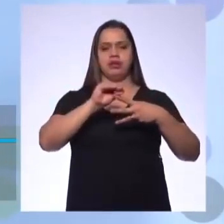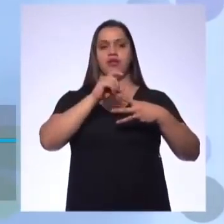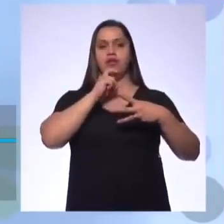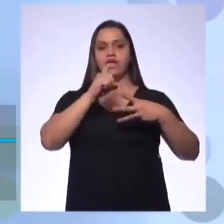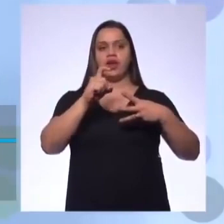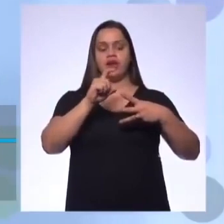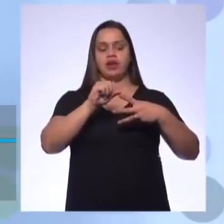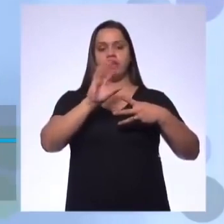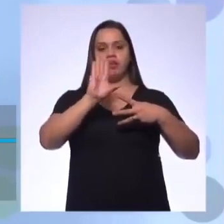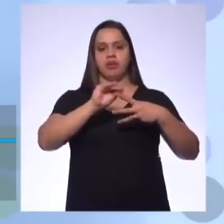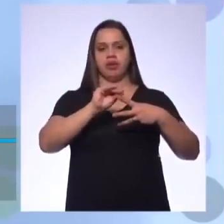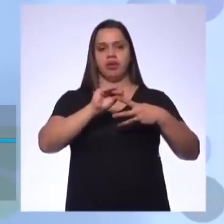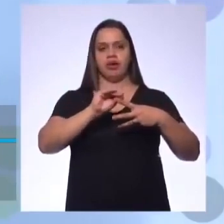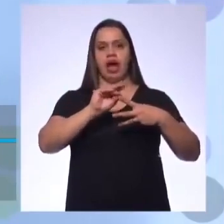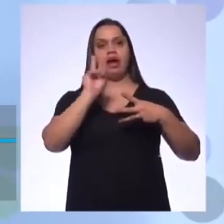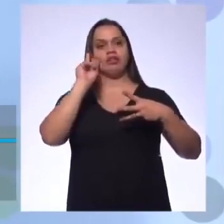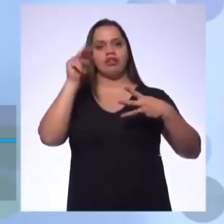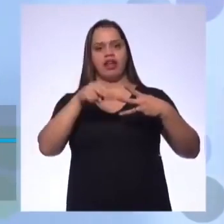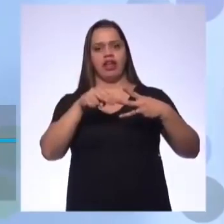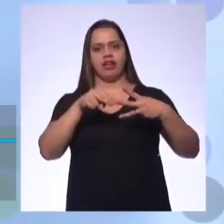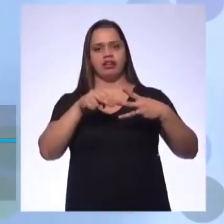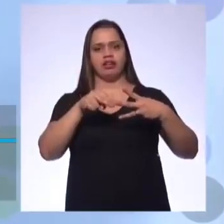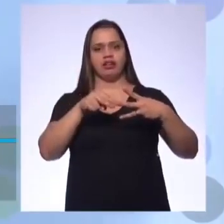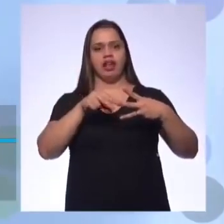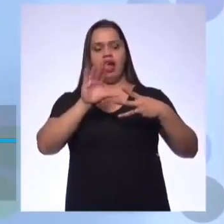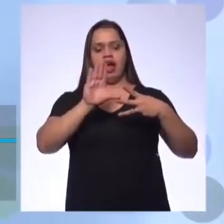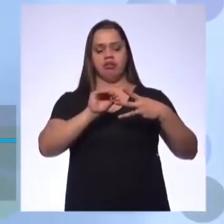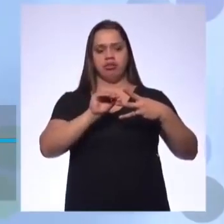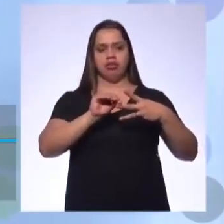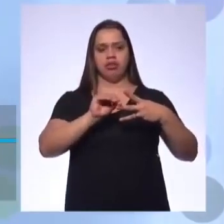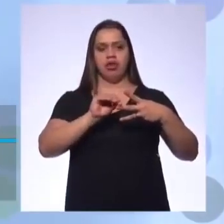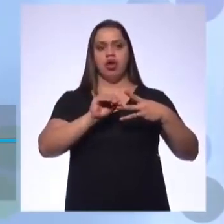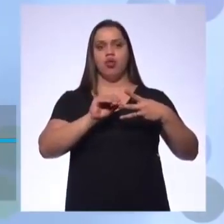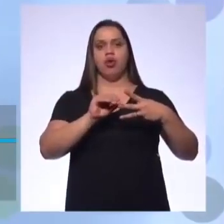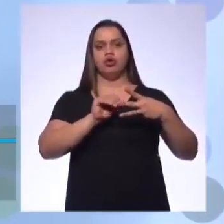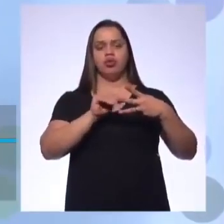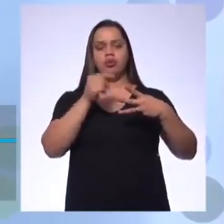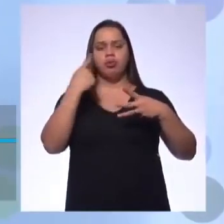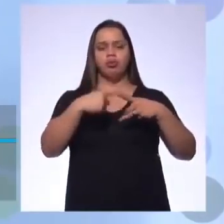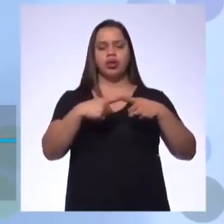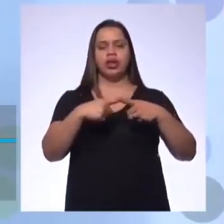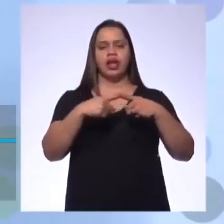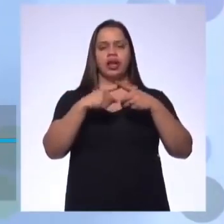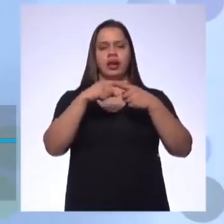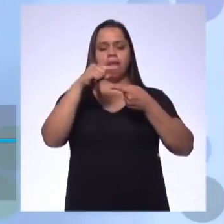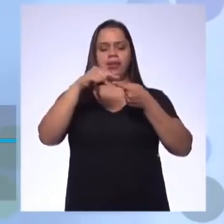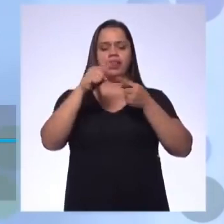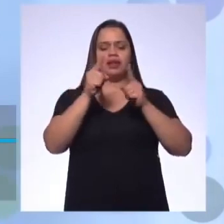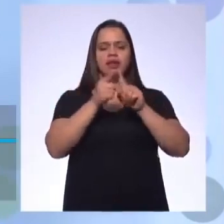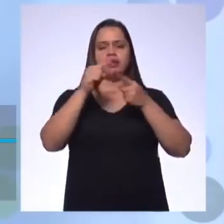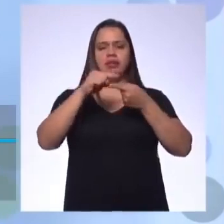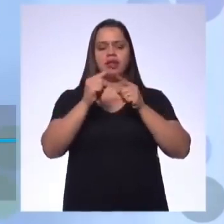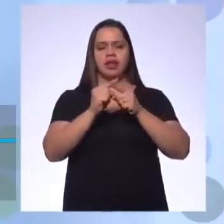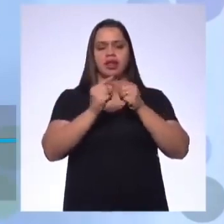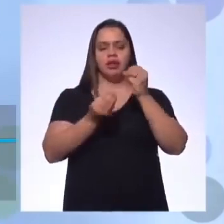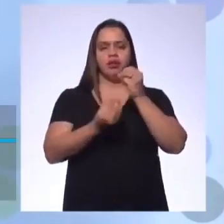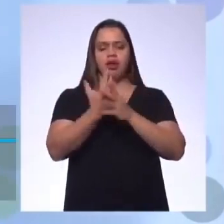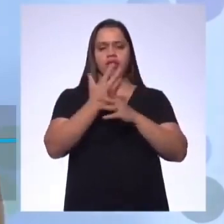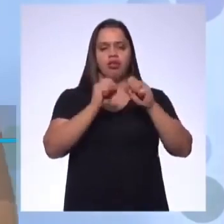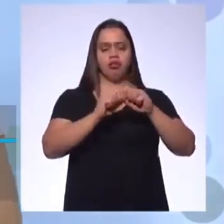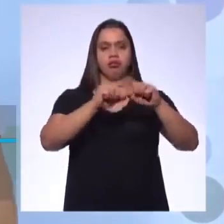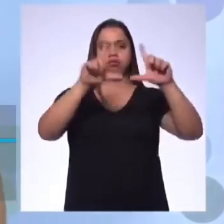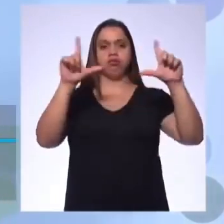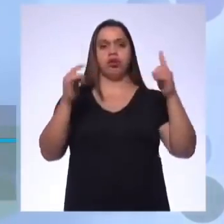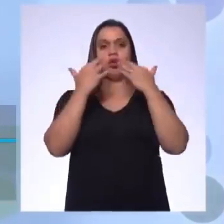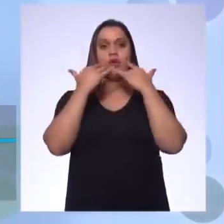verde, no lugar você vê magenta. E esses quadradinhos, como eles são muito pequenininhos, eles formam a imagem colorida, como você está vendo aí agora